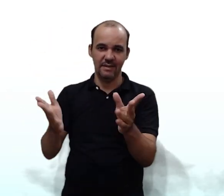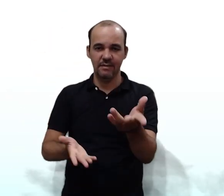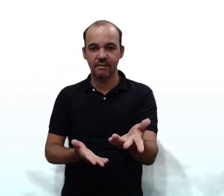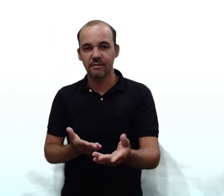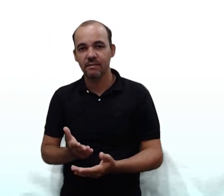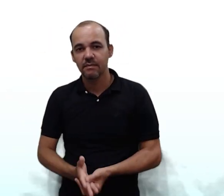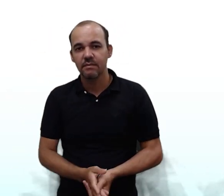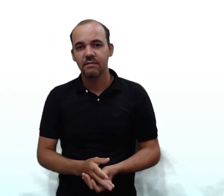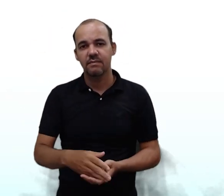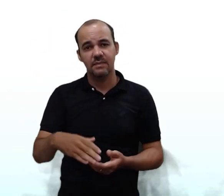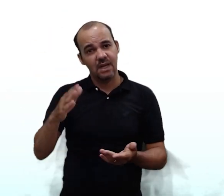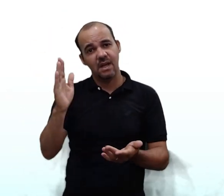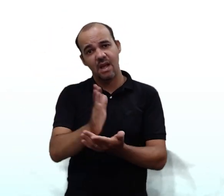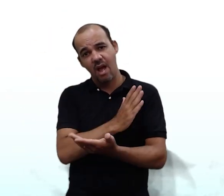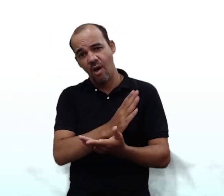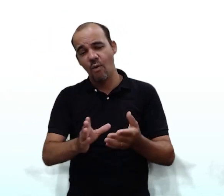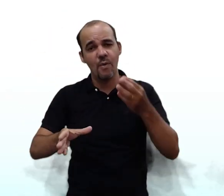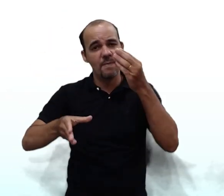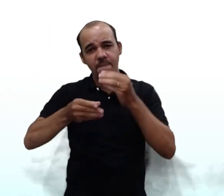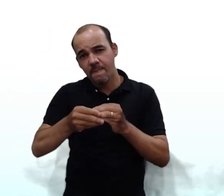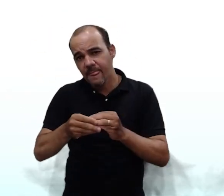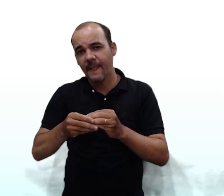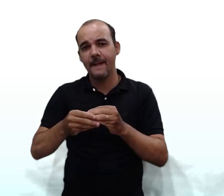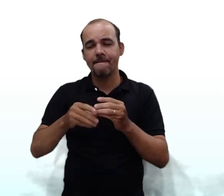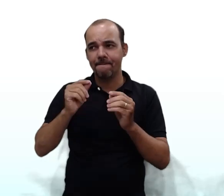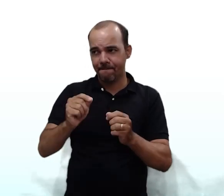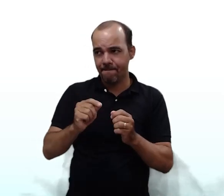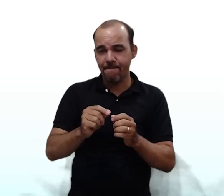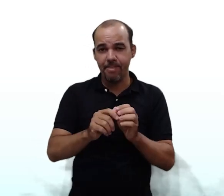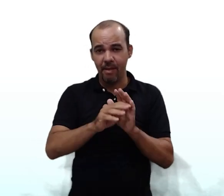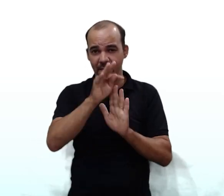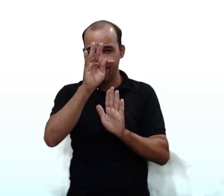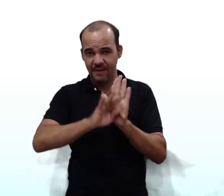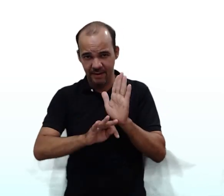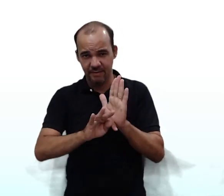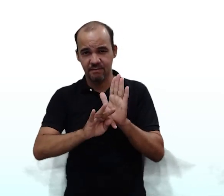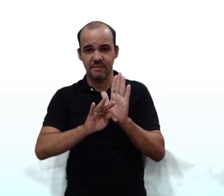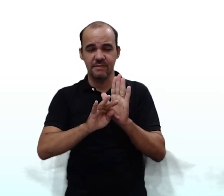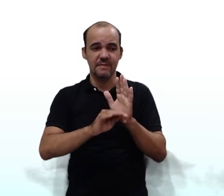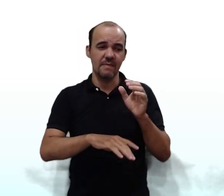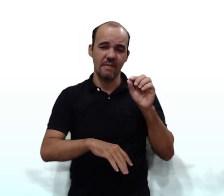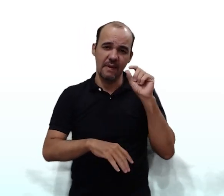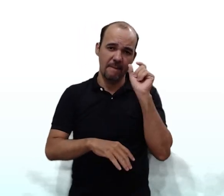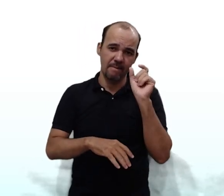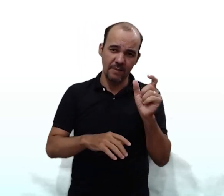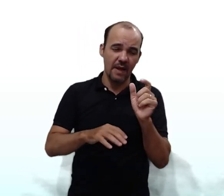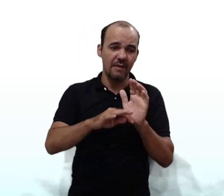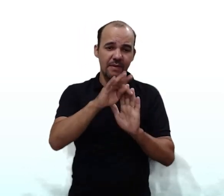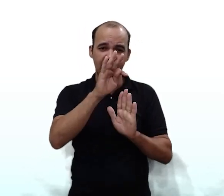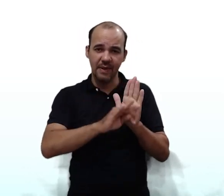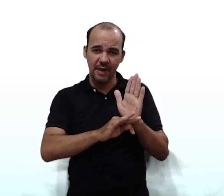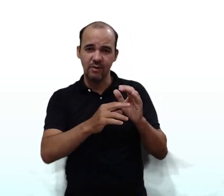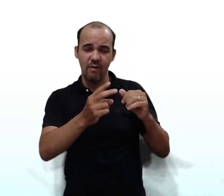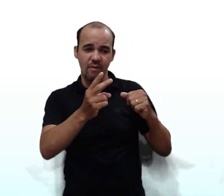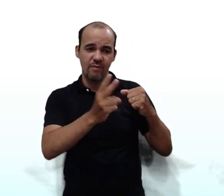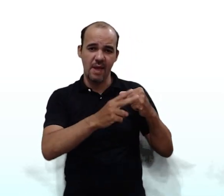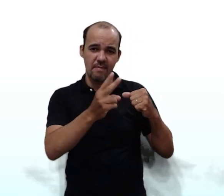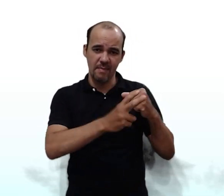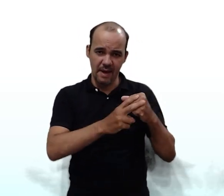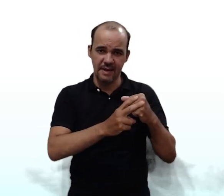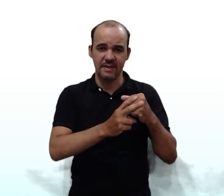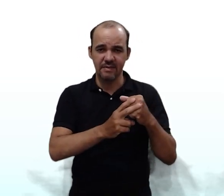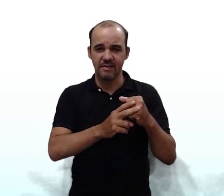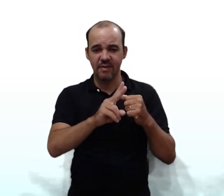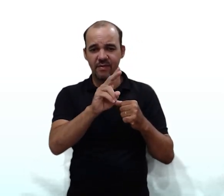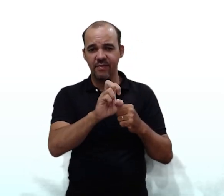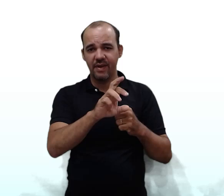gente chega a algumas conclusões. Quando eu falo de texto, a gente tem o que a gente chama de textos verbais, que são aquelas que